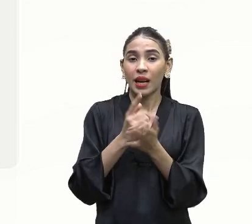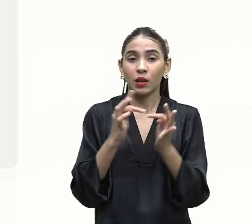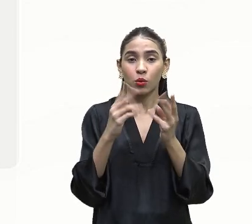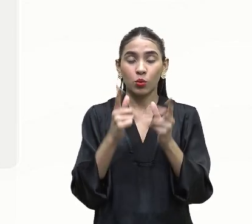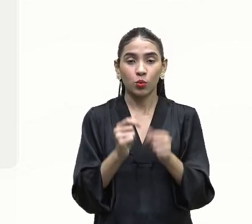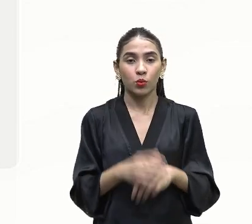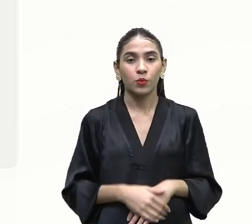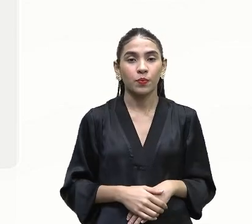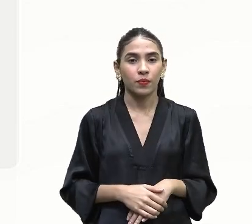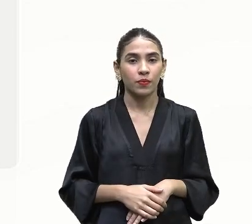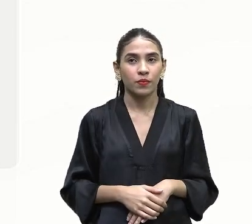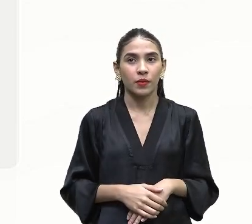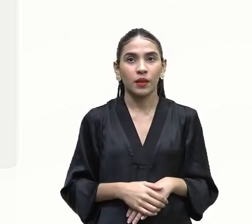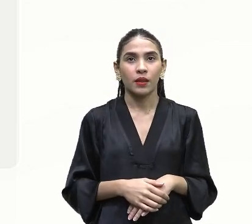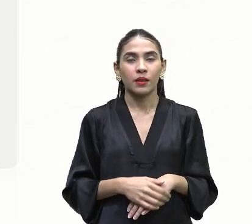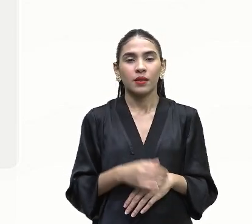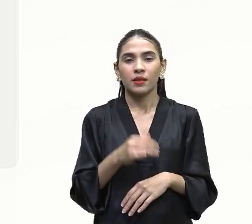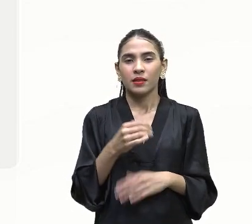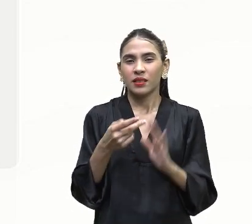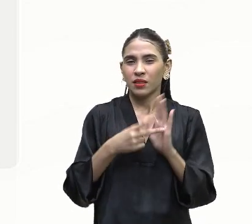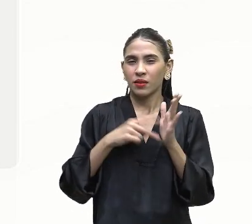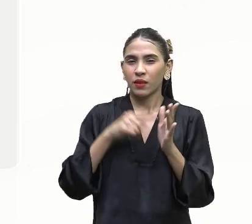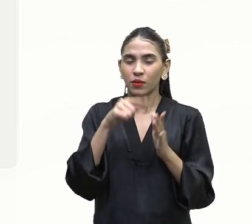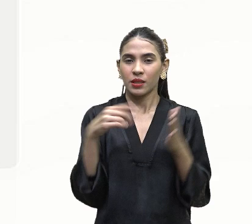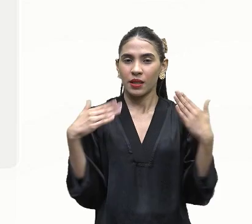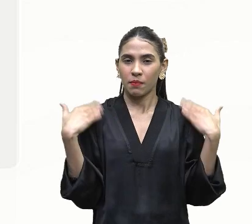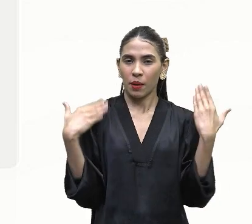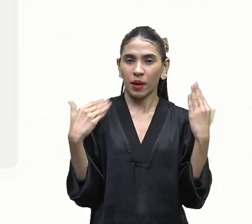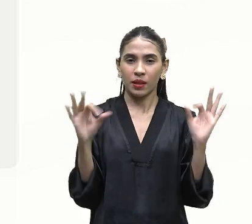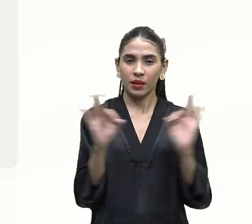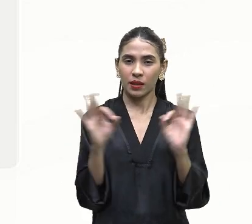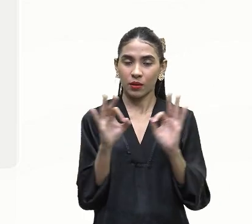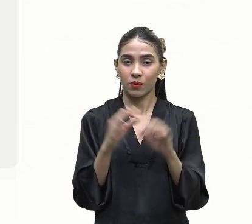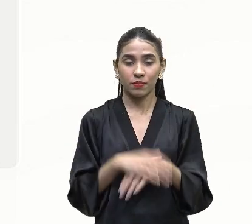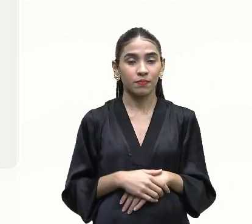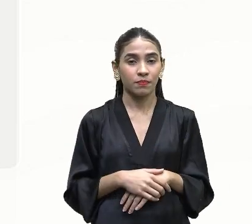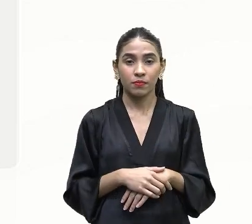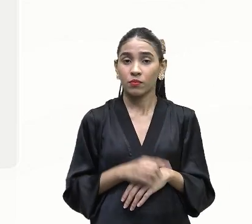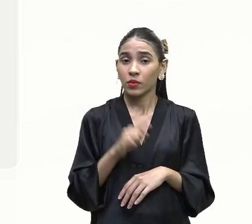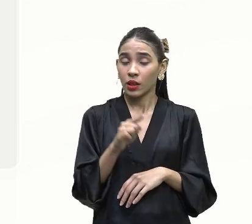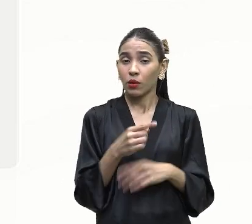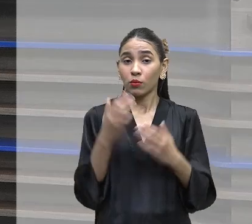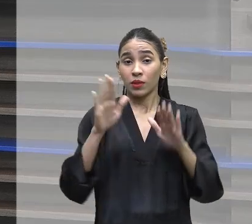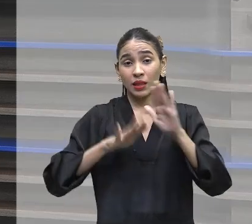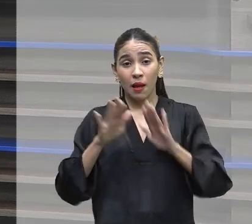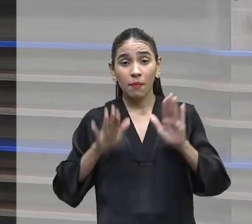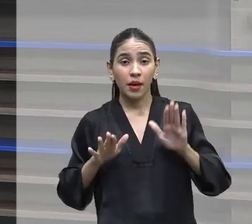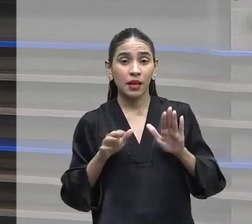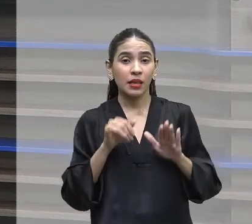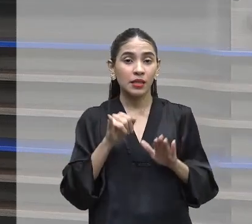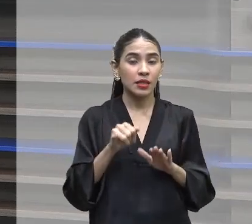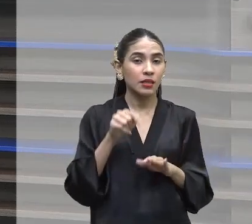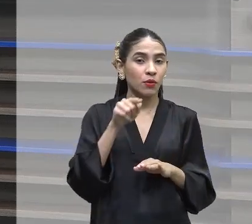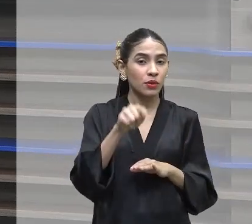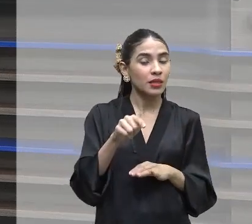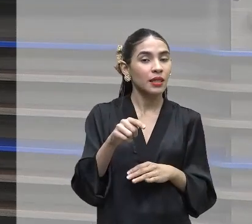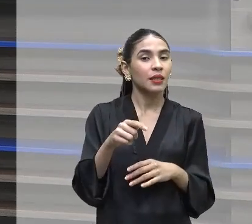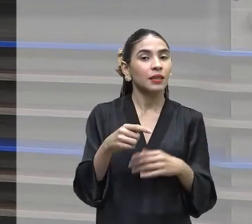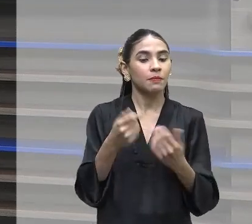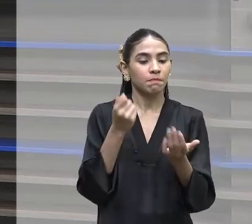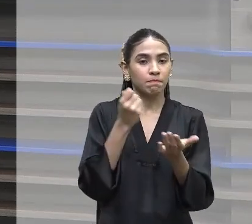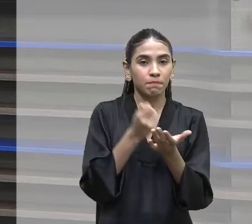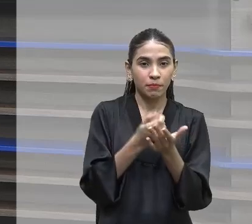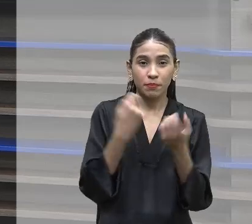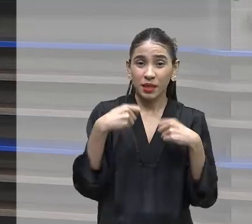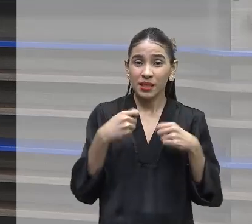que eu não vou ter lazer? Não, não necessariamente. Vai depender do que você vai priorizar. Se você estiver devendo